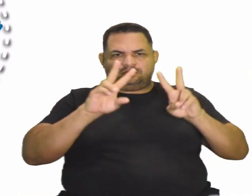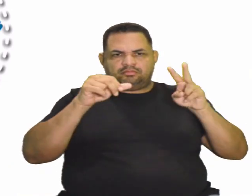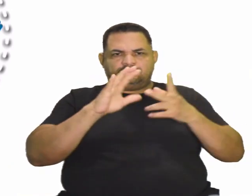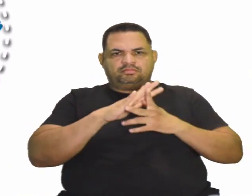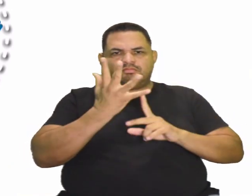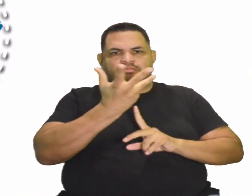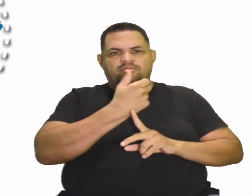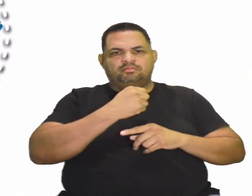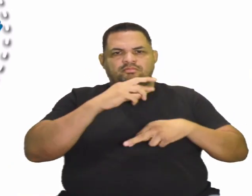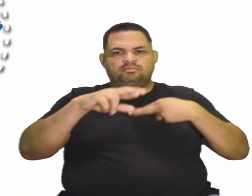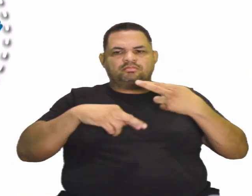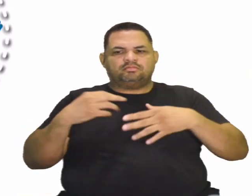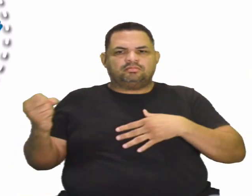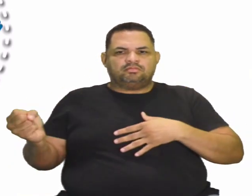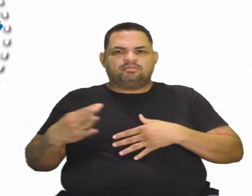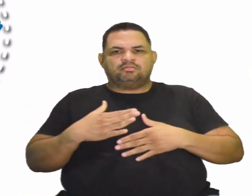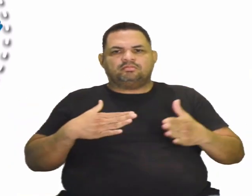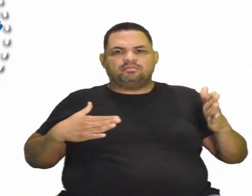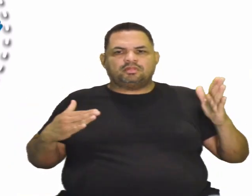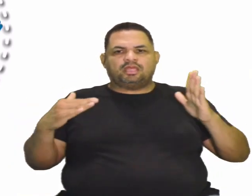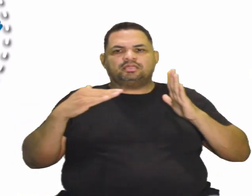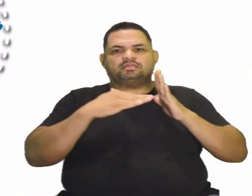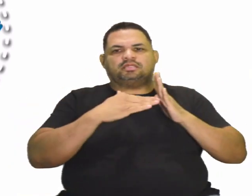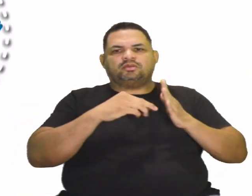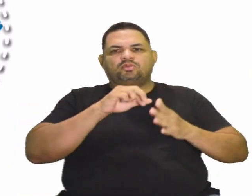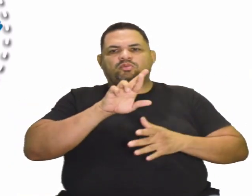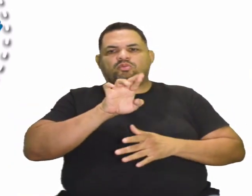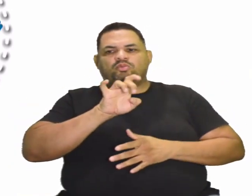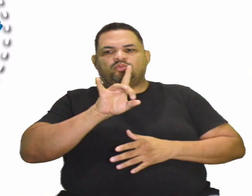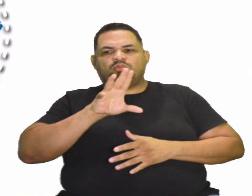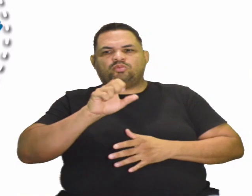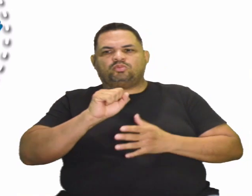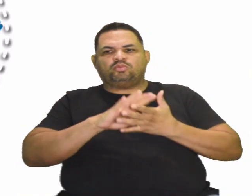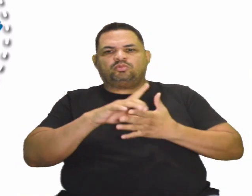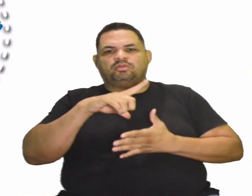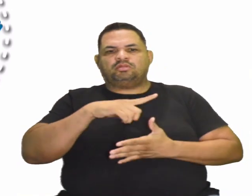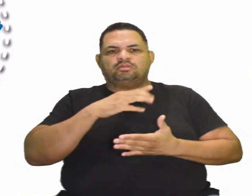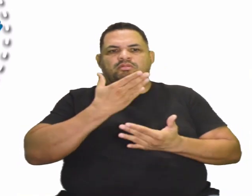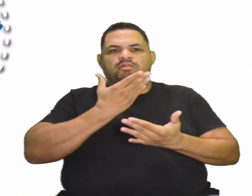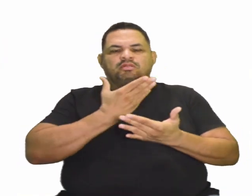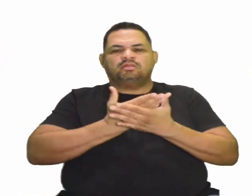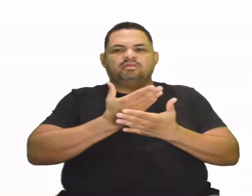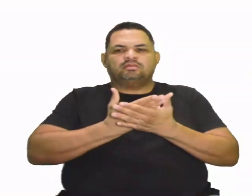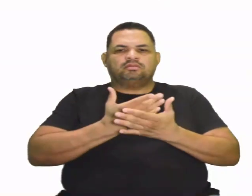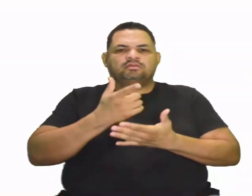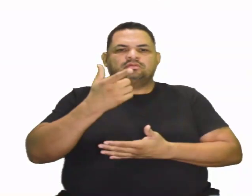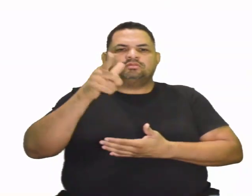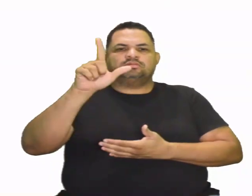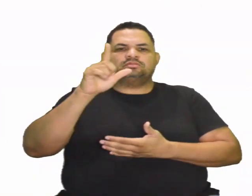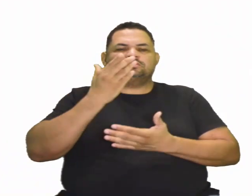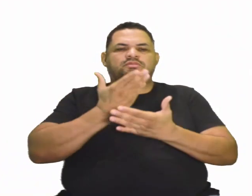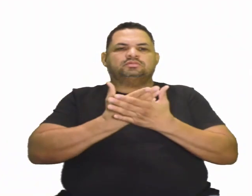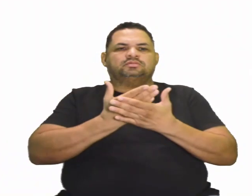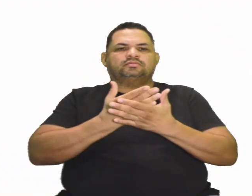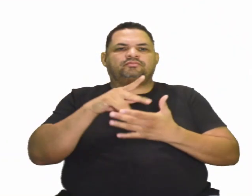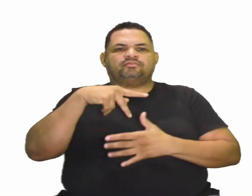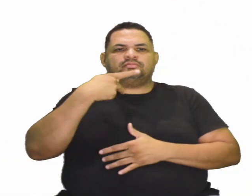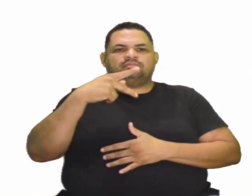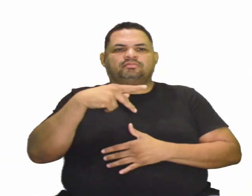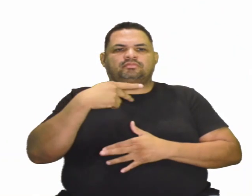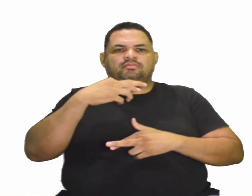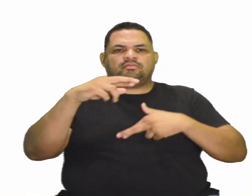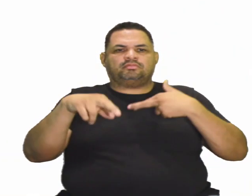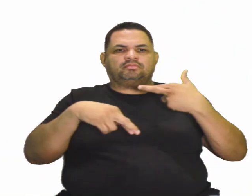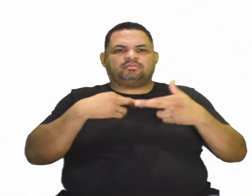do Renascimento ao Rococó, então teremos outras aulas, essa é a parte 1. Falamos então do Renascimento